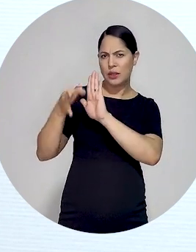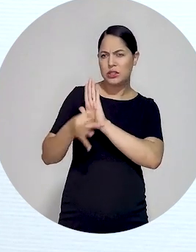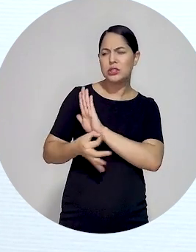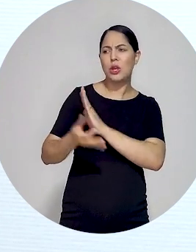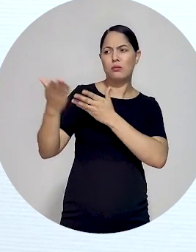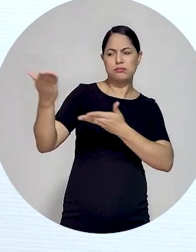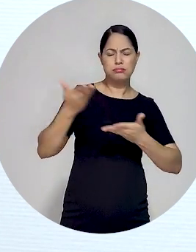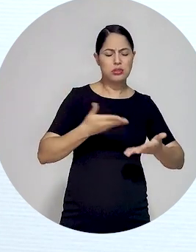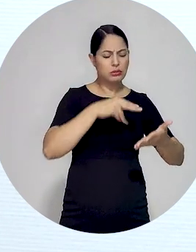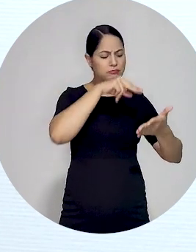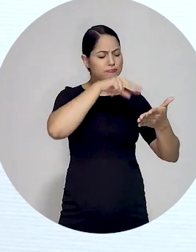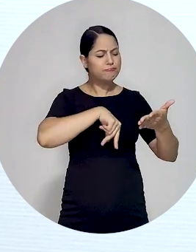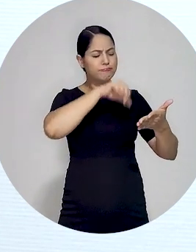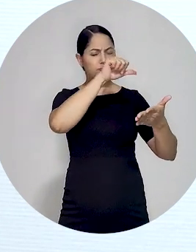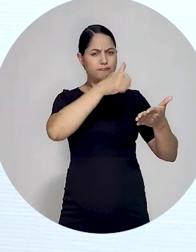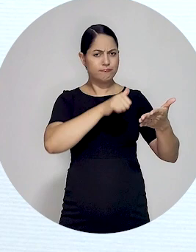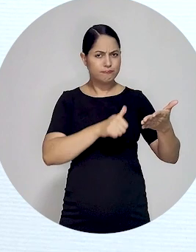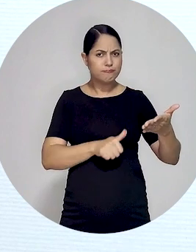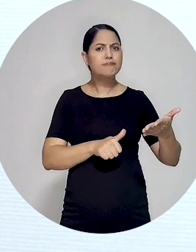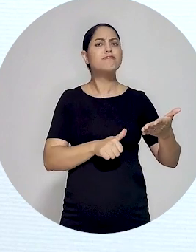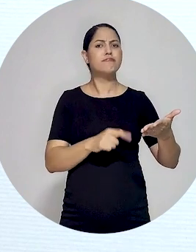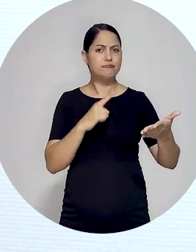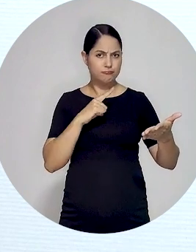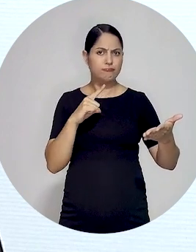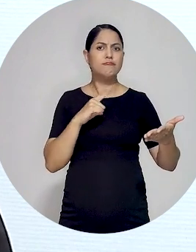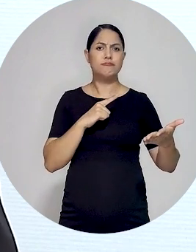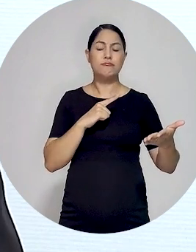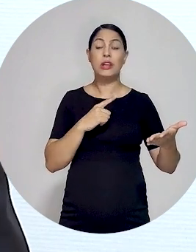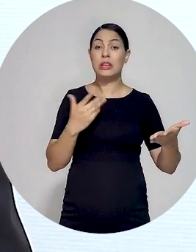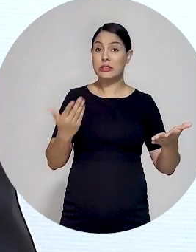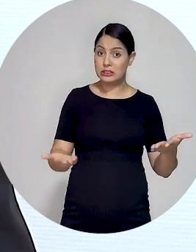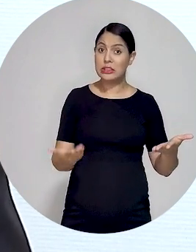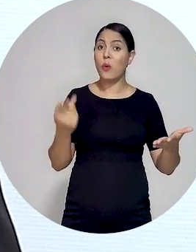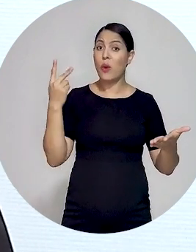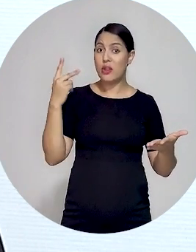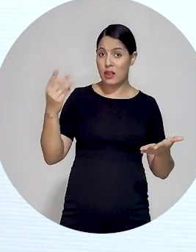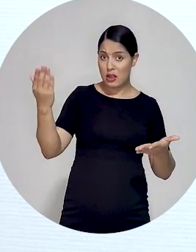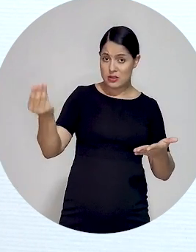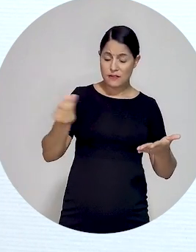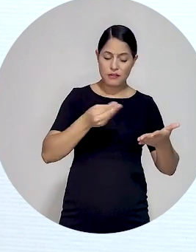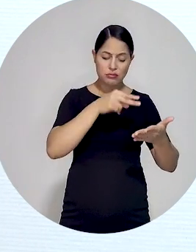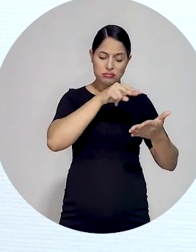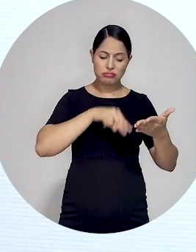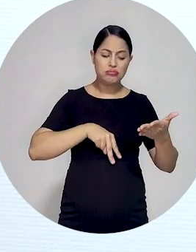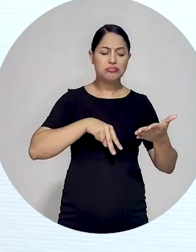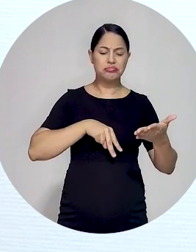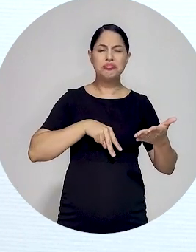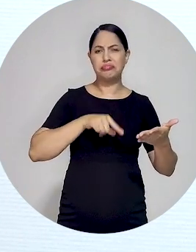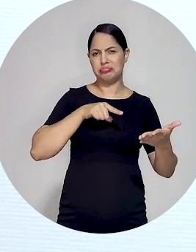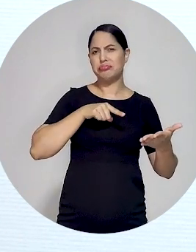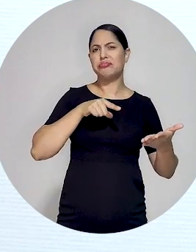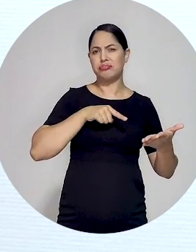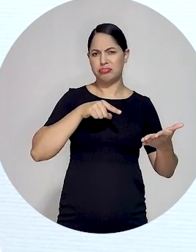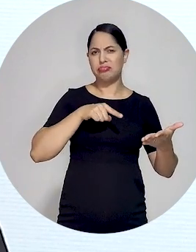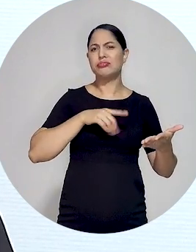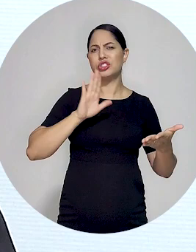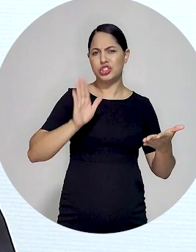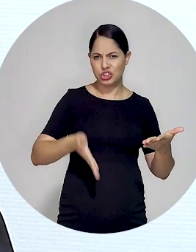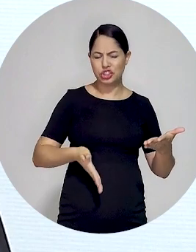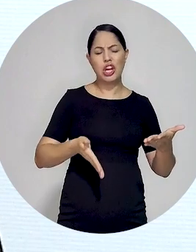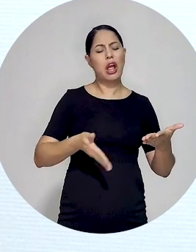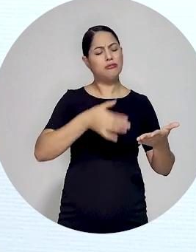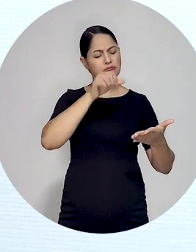das seccionais através dos nossos coordenadores estaduais de interiorização da advocacia e, portanto, essas sugestões estão